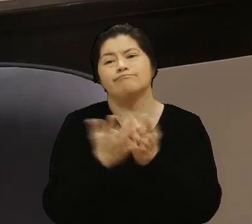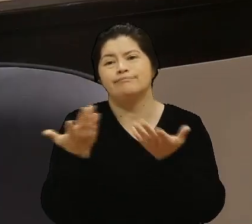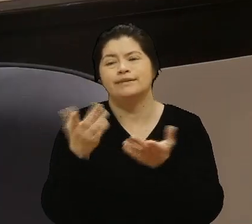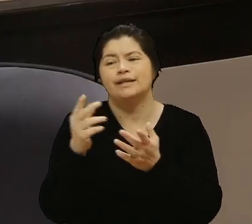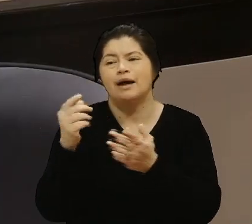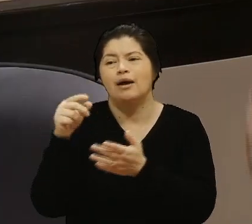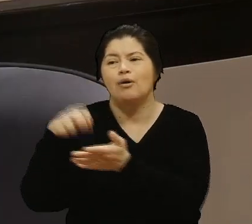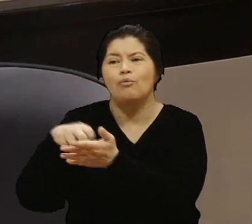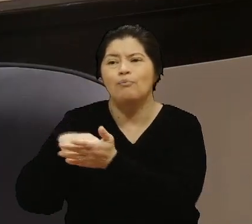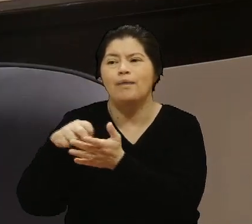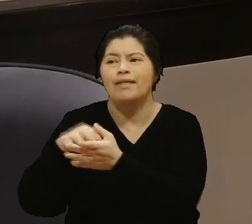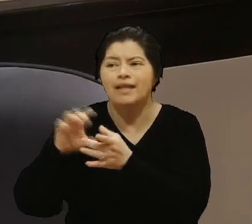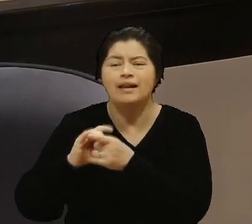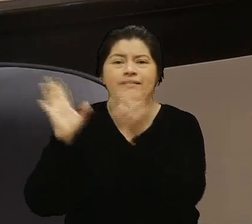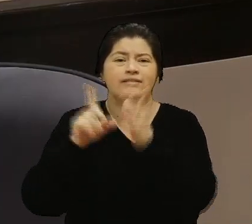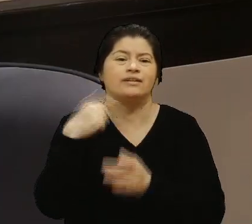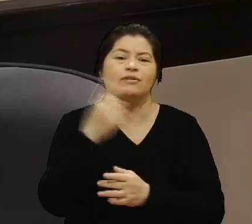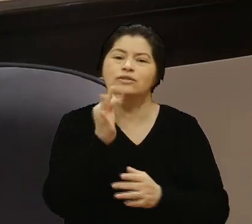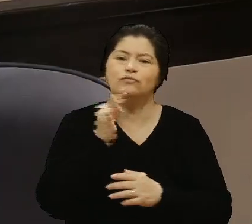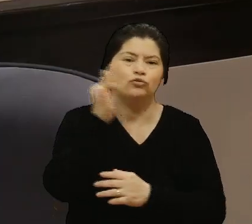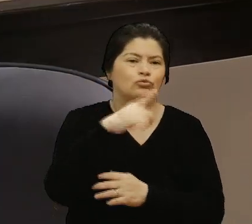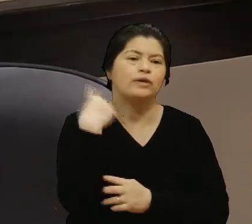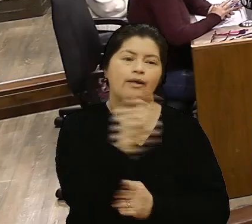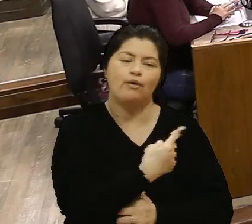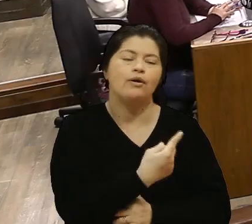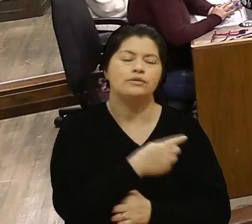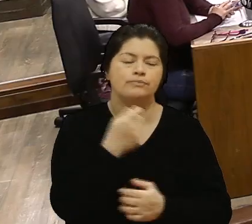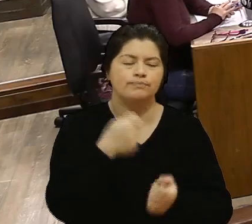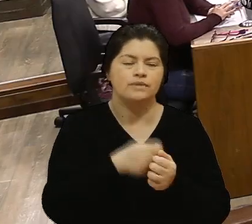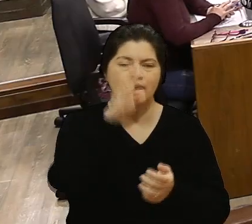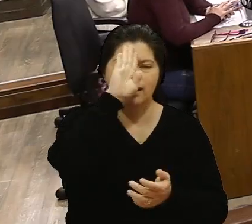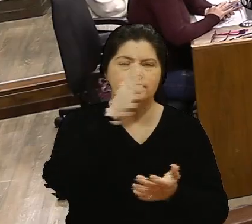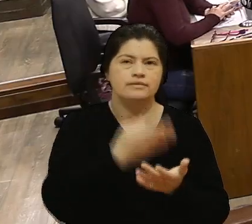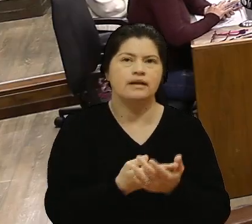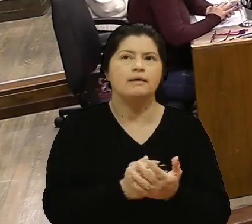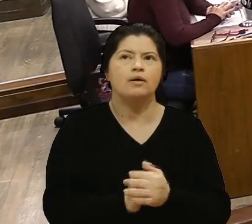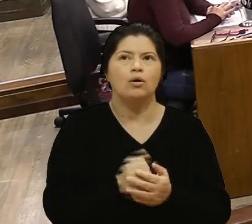presente é da Rose, mas o futuro é nosso. Obrigado, vereador Iago Morandi. Com a palavra, vereador